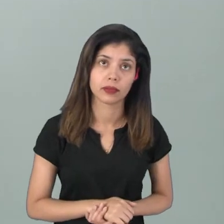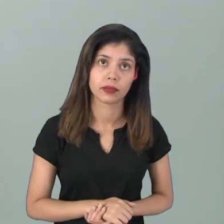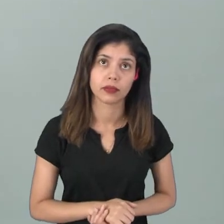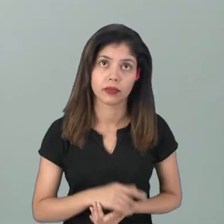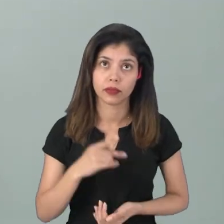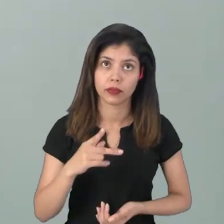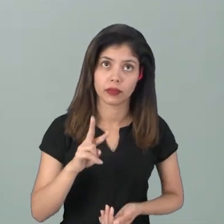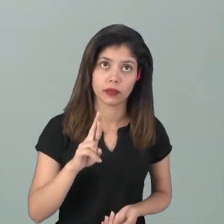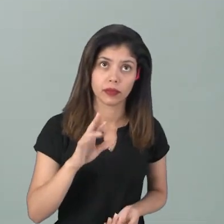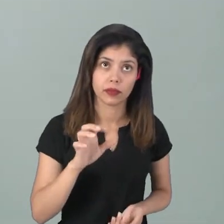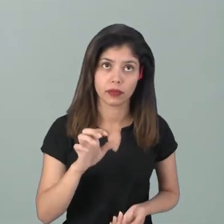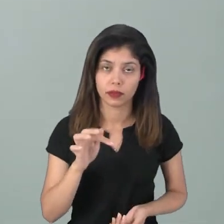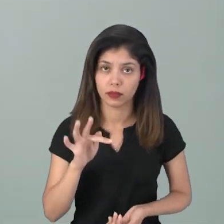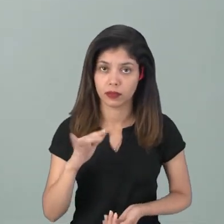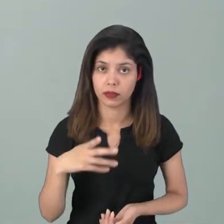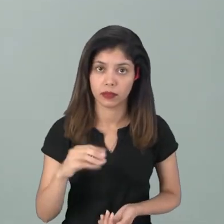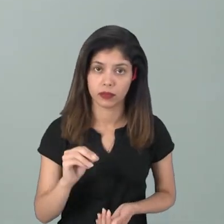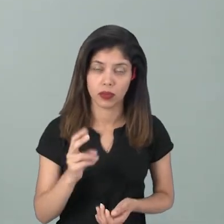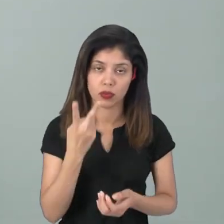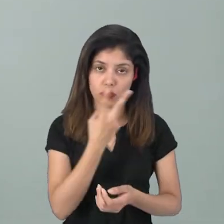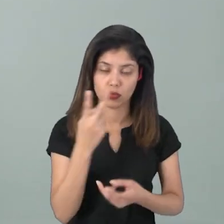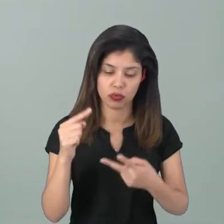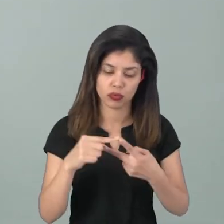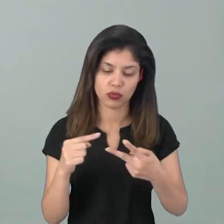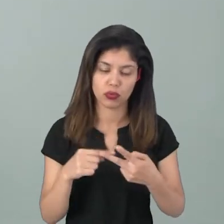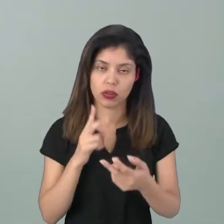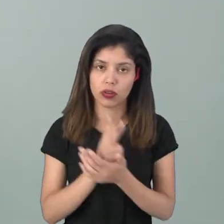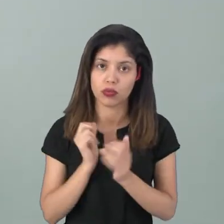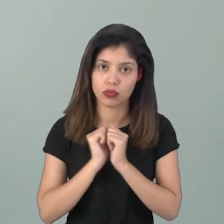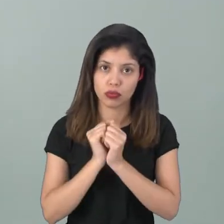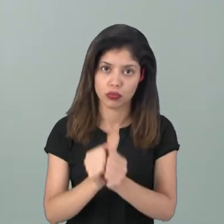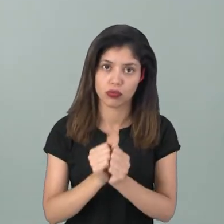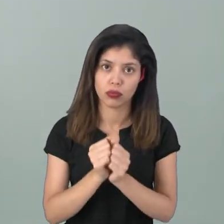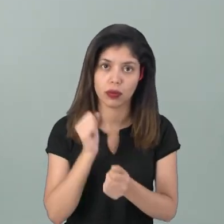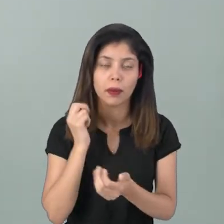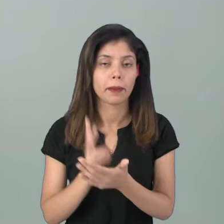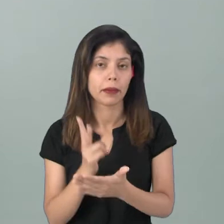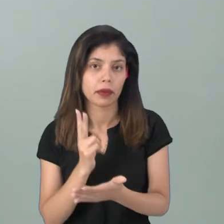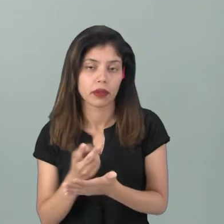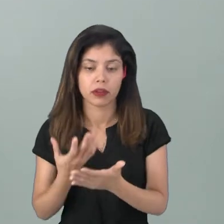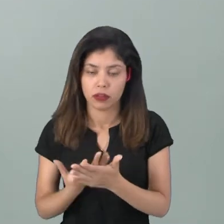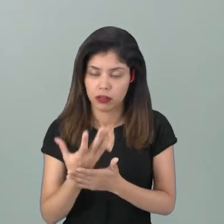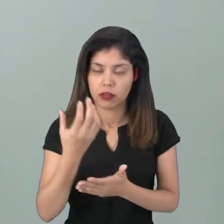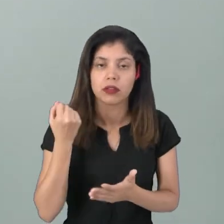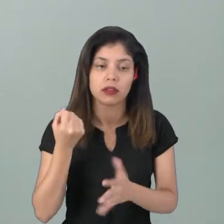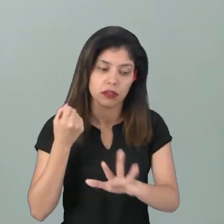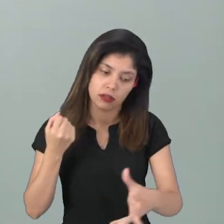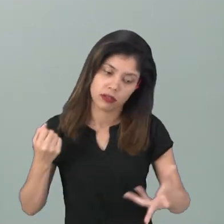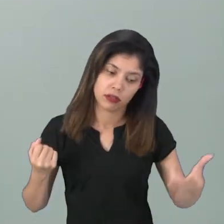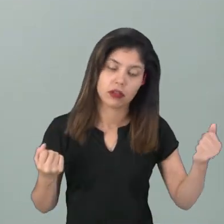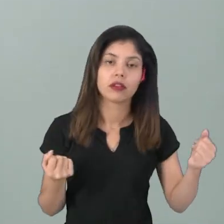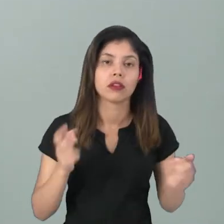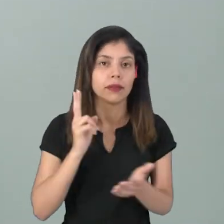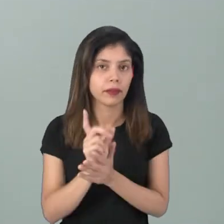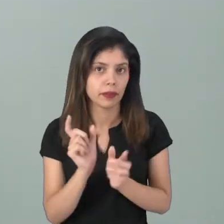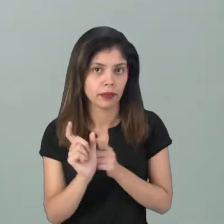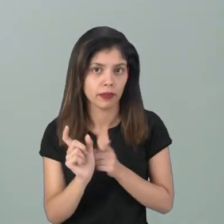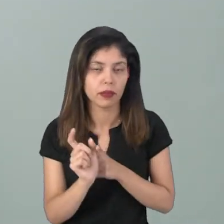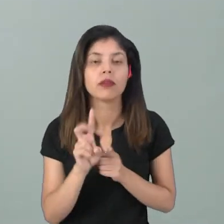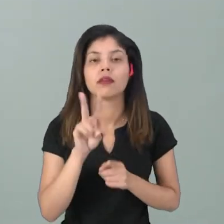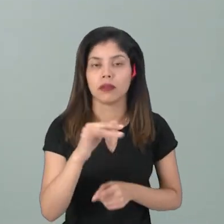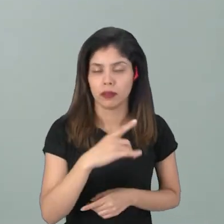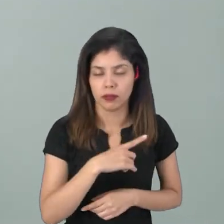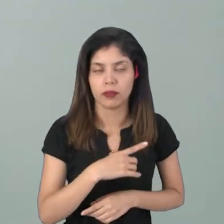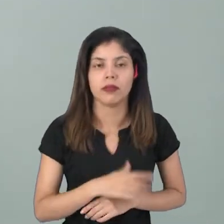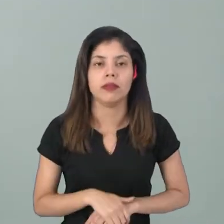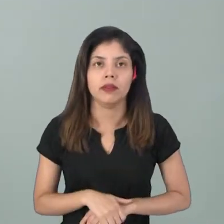derivação prefixal e sufixal ao mesmo tempo. Tá? Porque mesmo que eu tire o sufixo ou mesmo que eu tire o prefixo, essa palavra vai